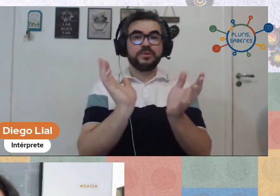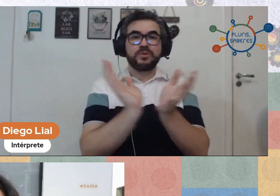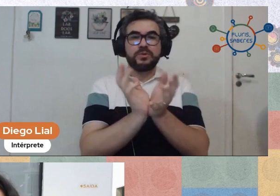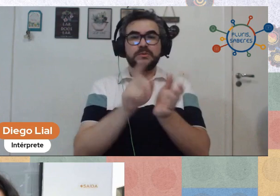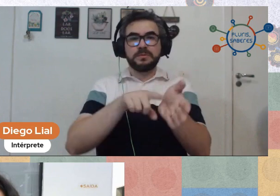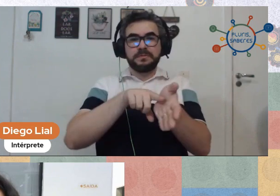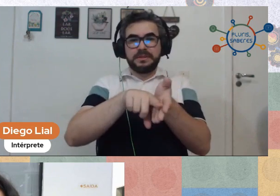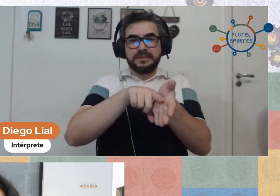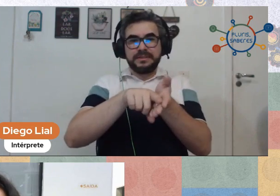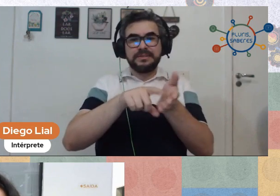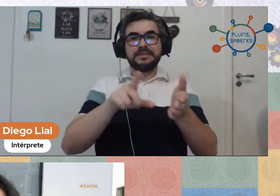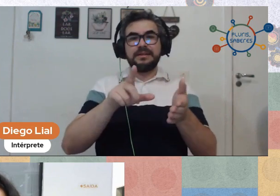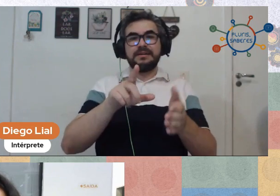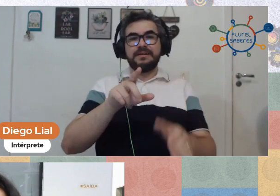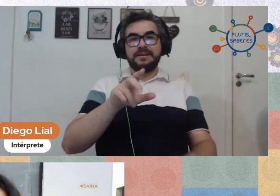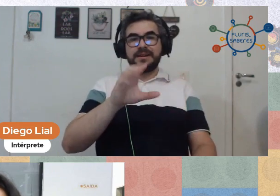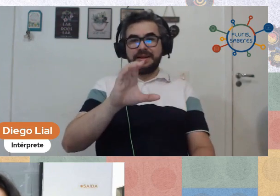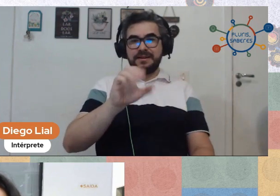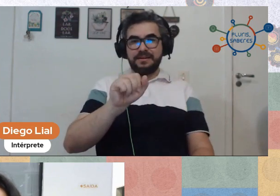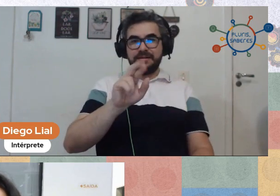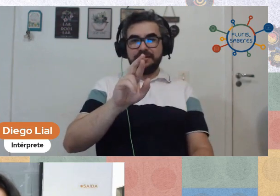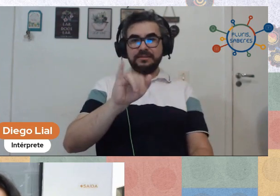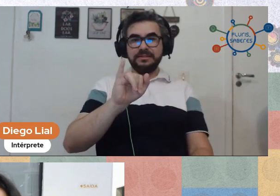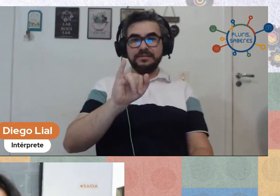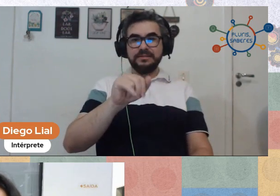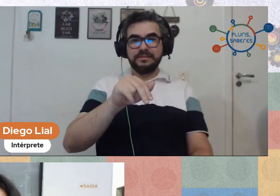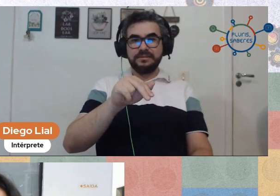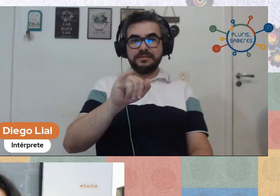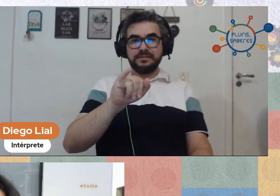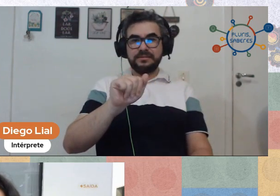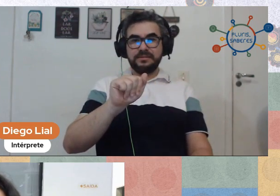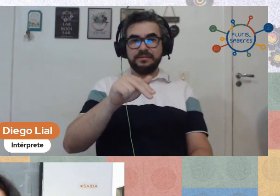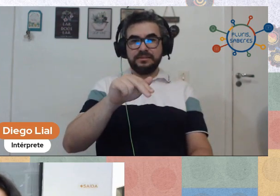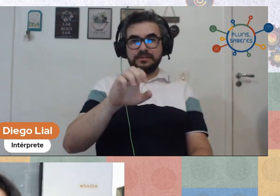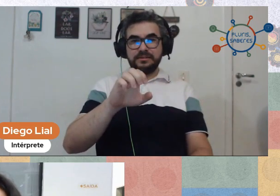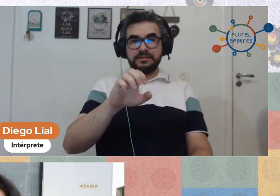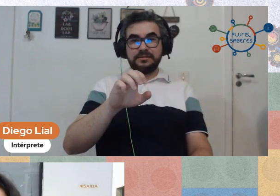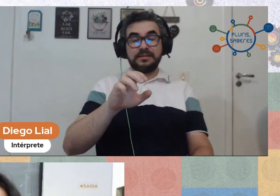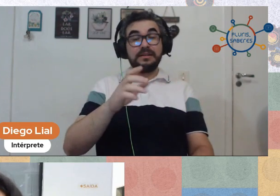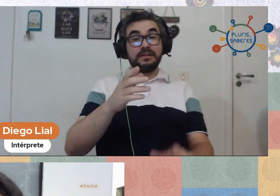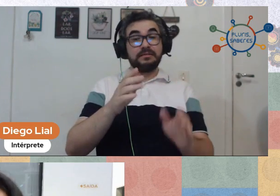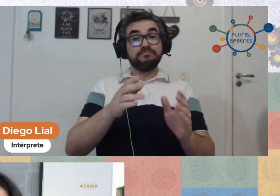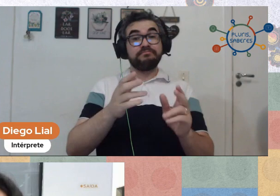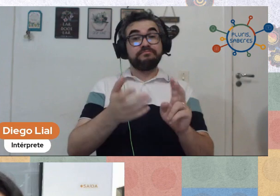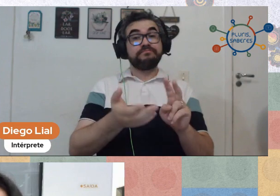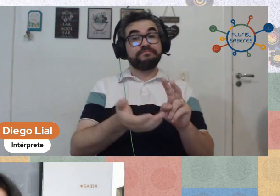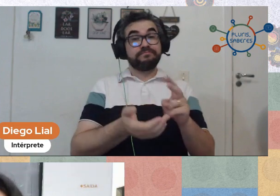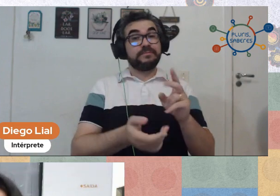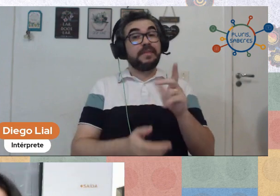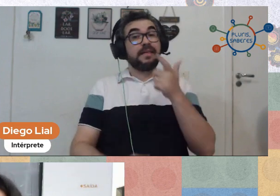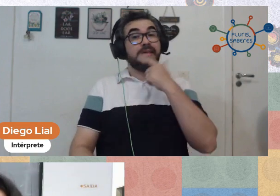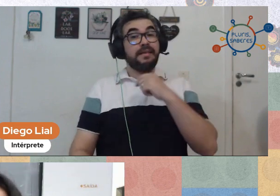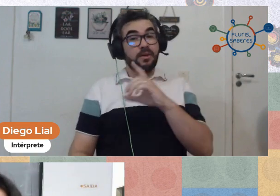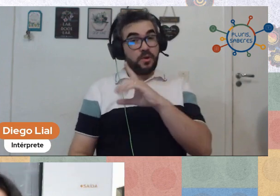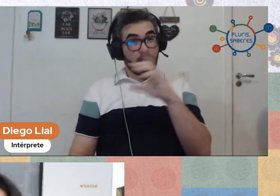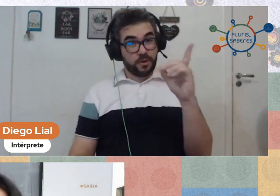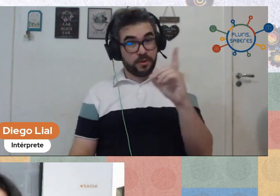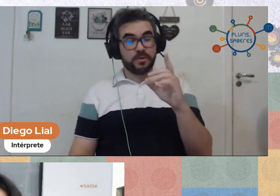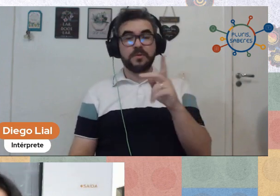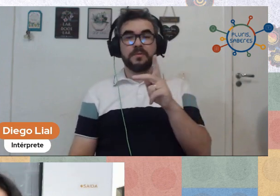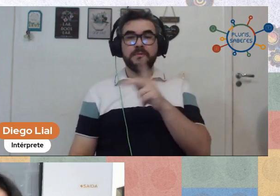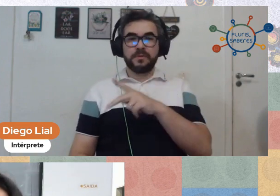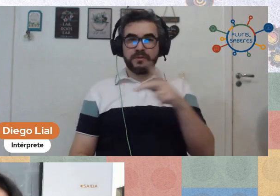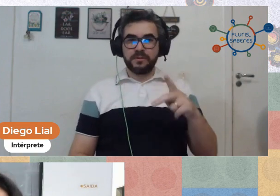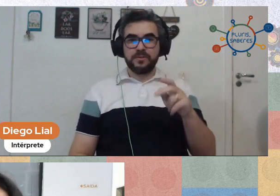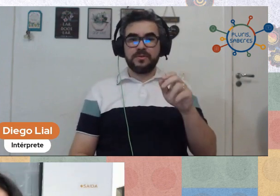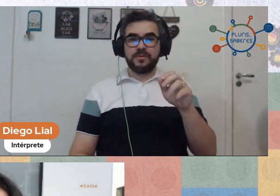do IBICT, sob a coordenação do professor Miguel Arellano, esteve aqui conosco, né, na palestra anterior. É bibliotecária